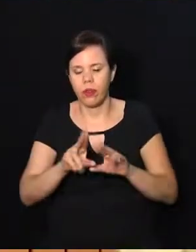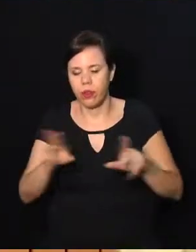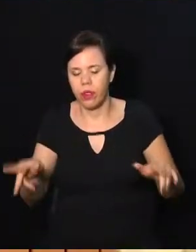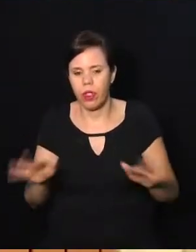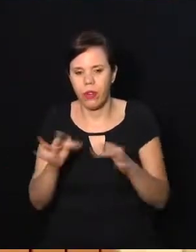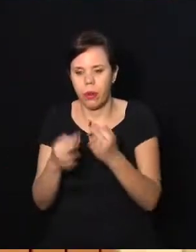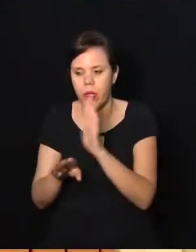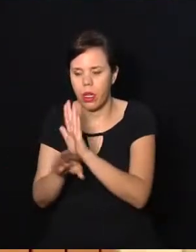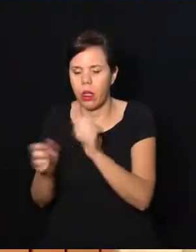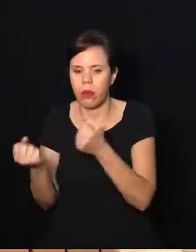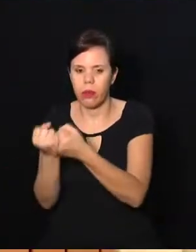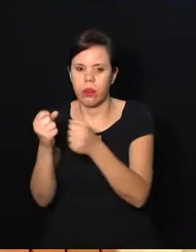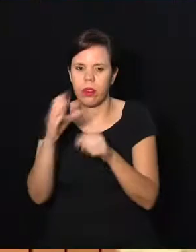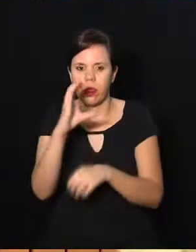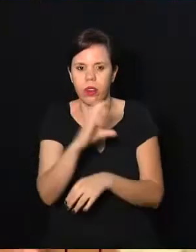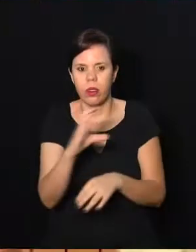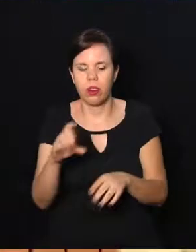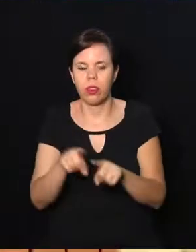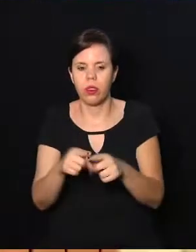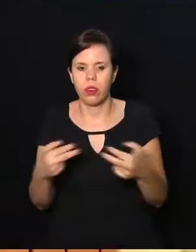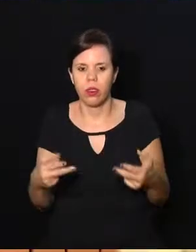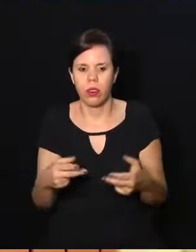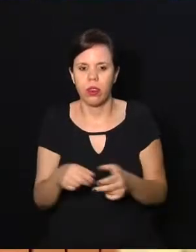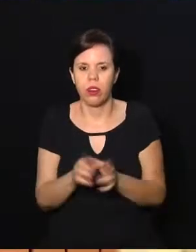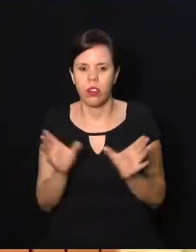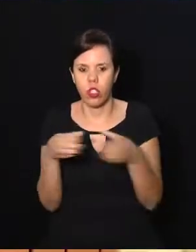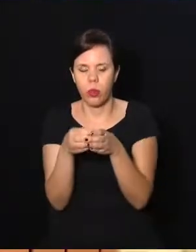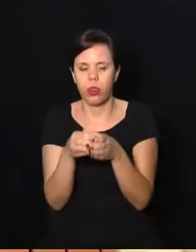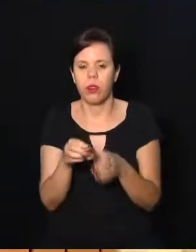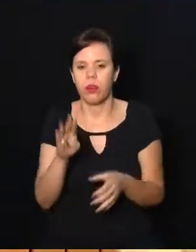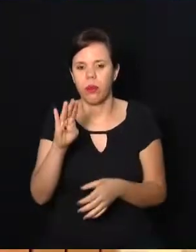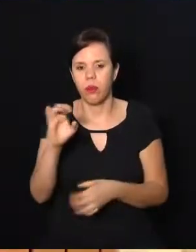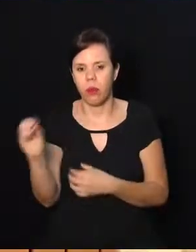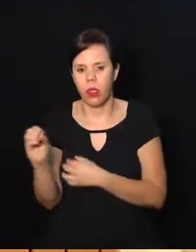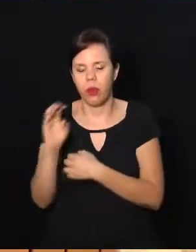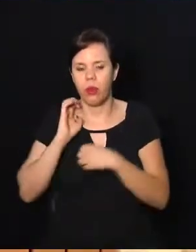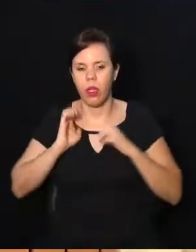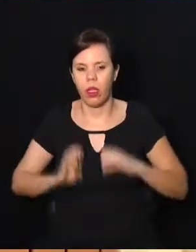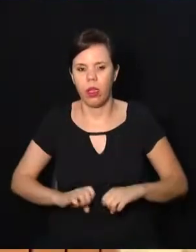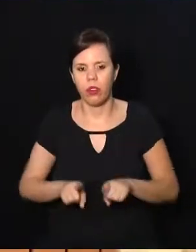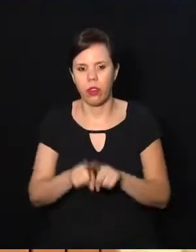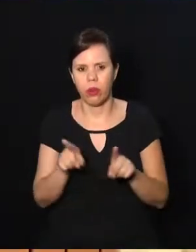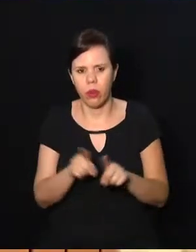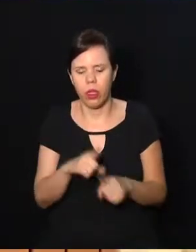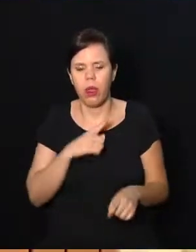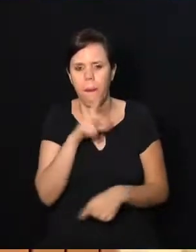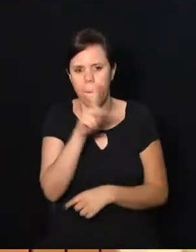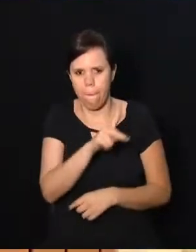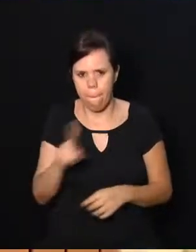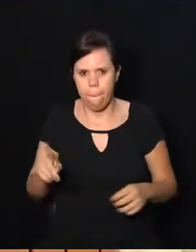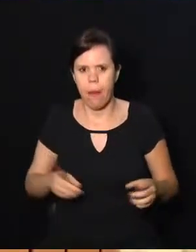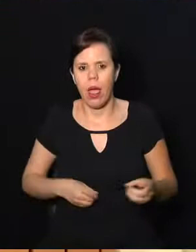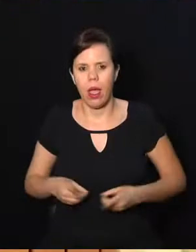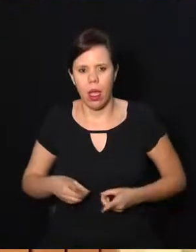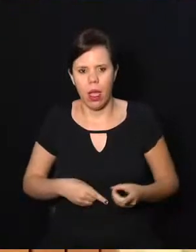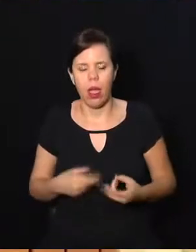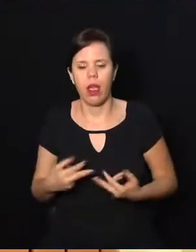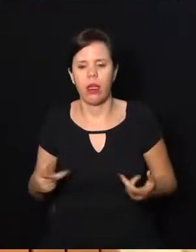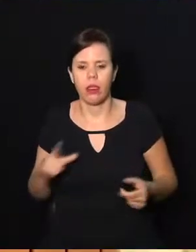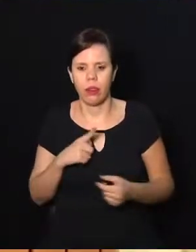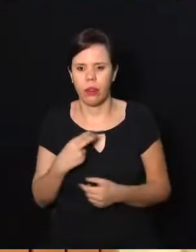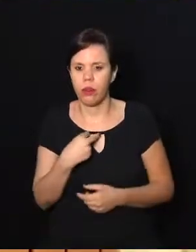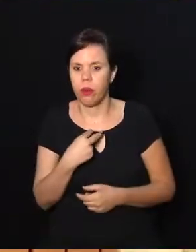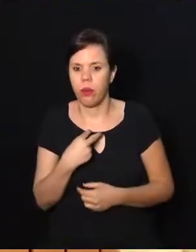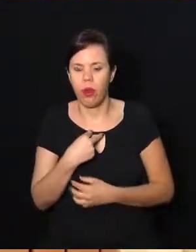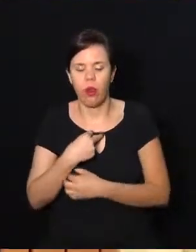igrejas, nós temos aqui uma comissão de bioética, nós temos os nossos sacerdotes. E eu não posso, de